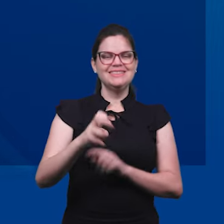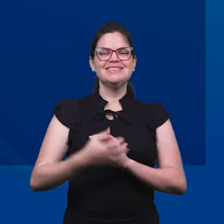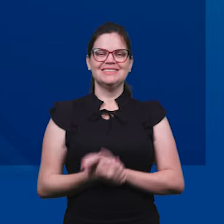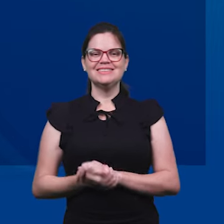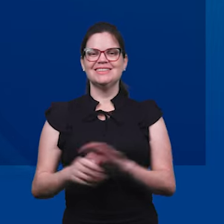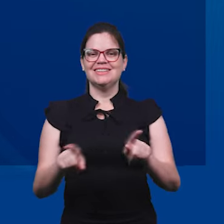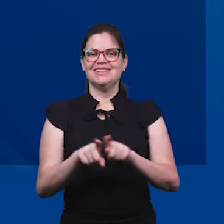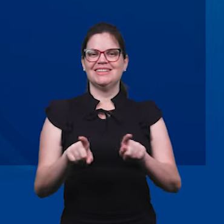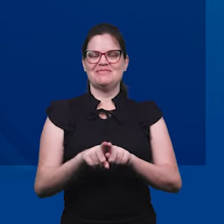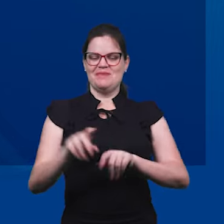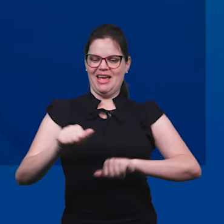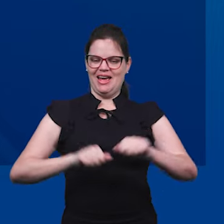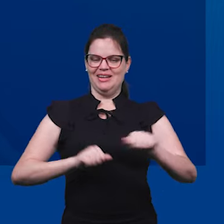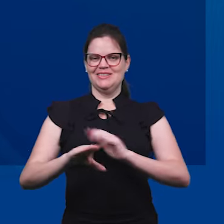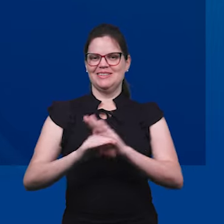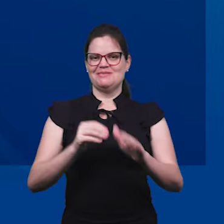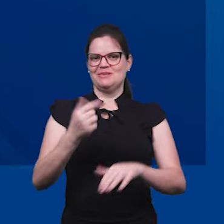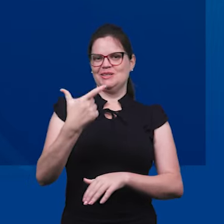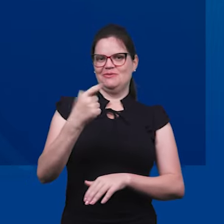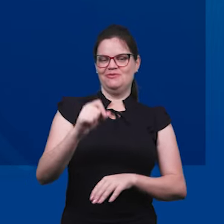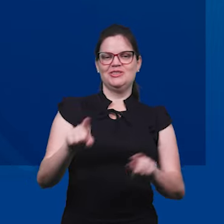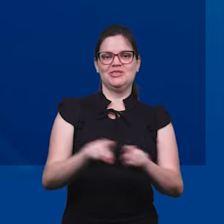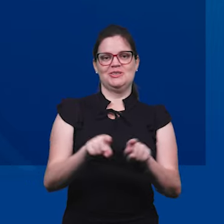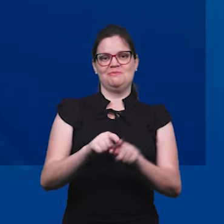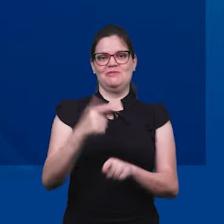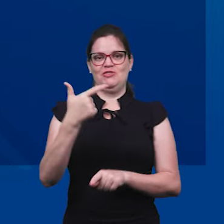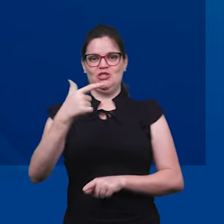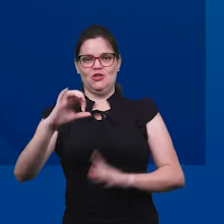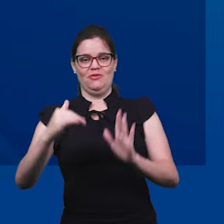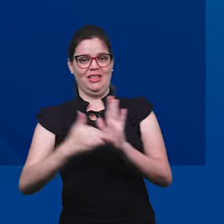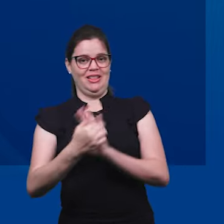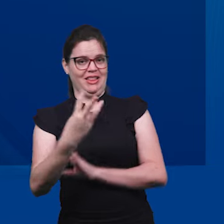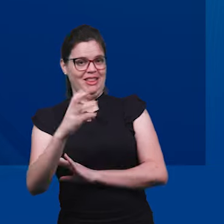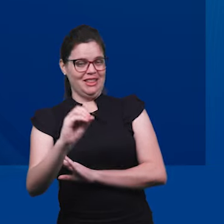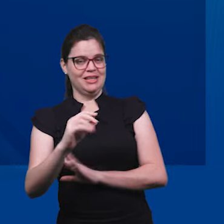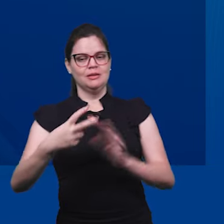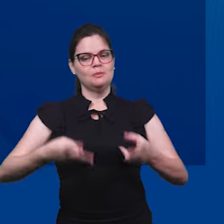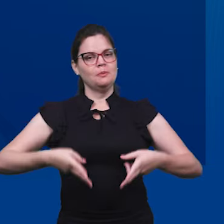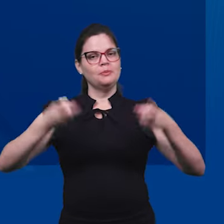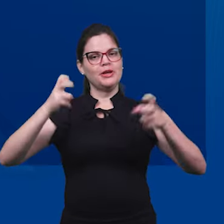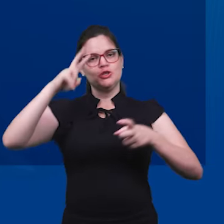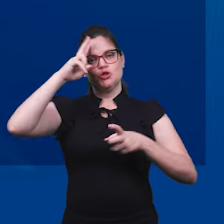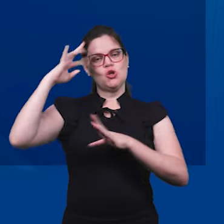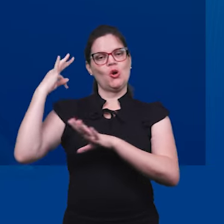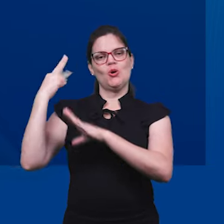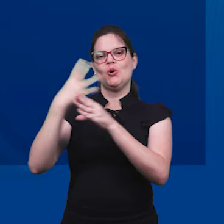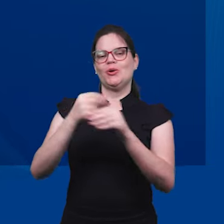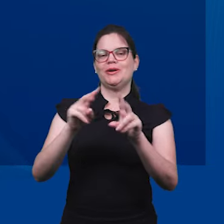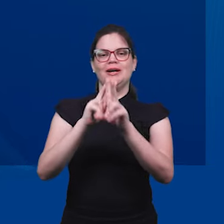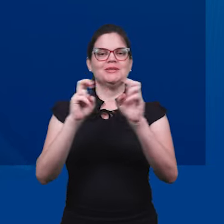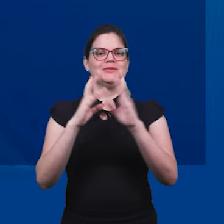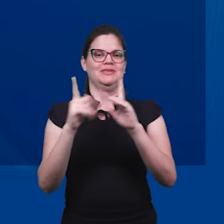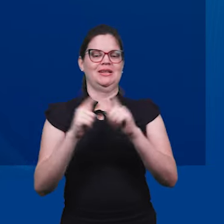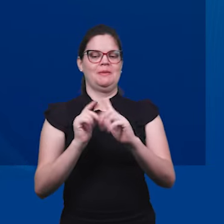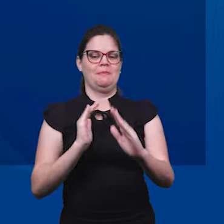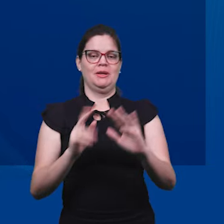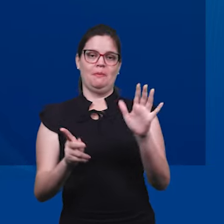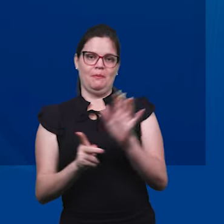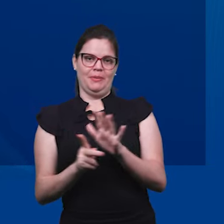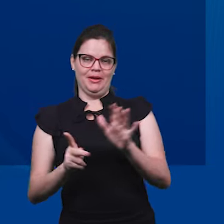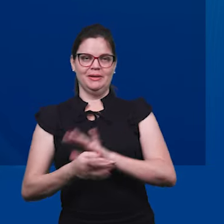com Atos capítulo 20, versículo 29 e 30, identifique o acontecimento histórico relacionado com a igreja no período